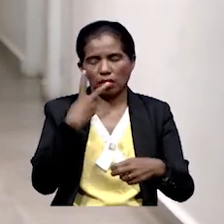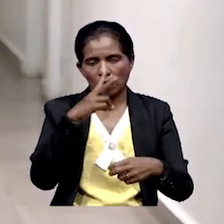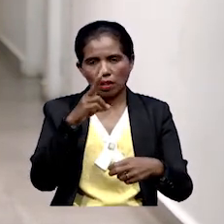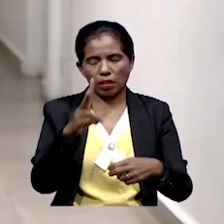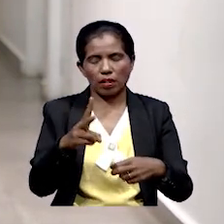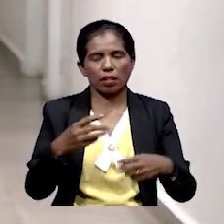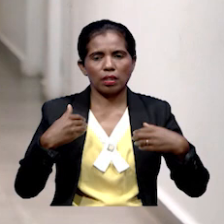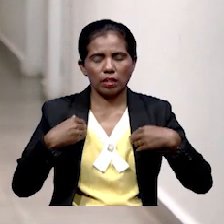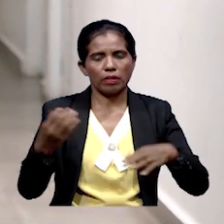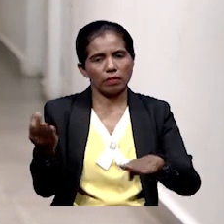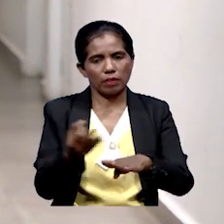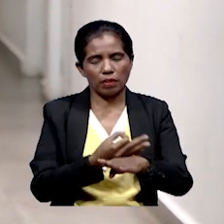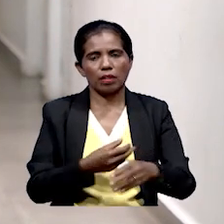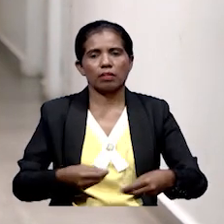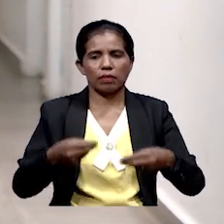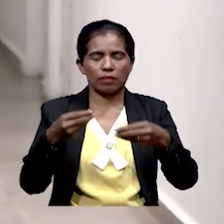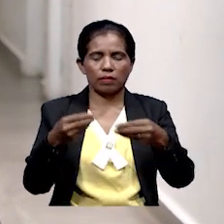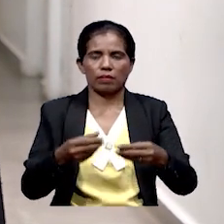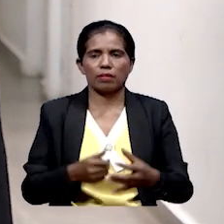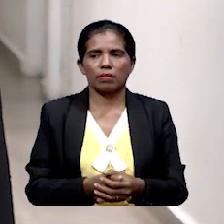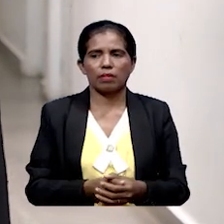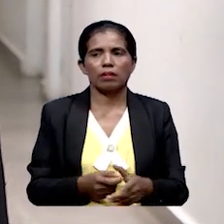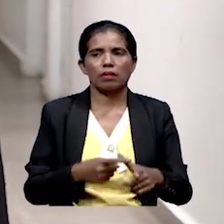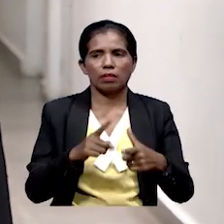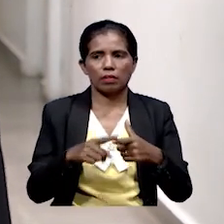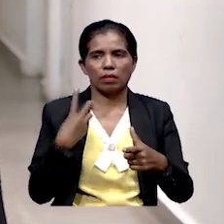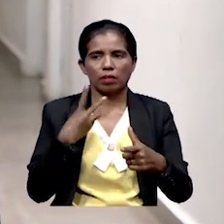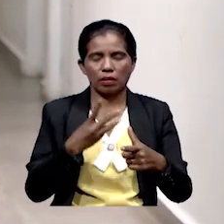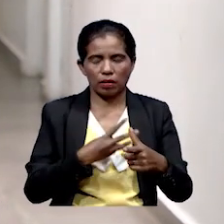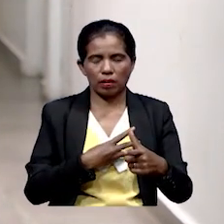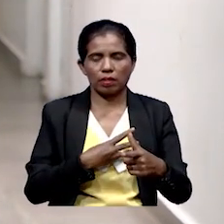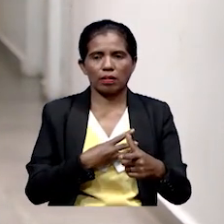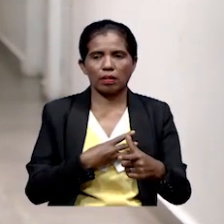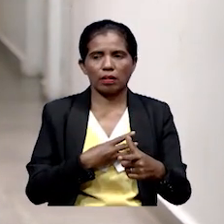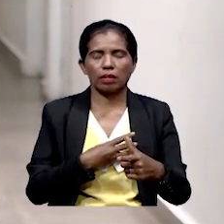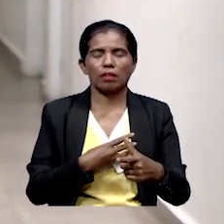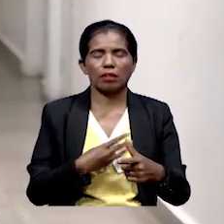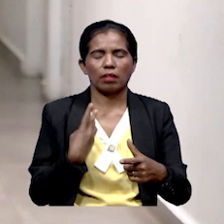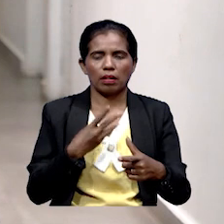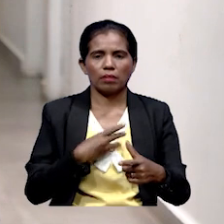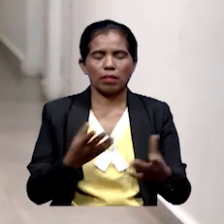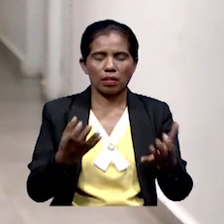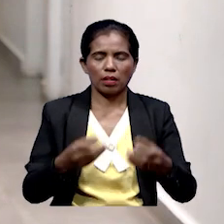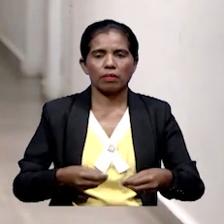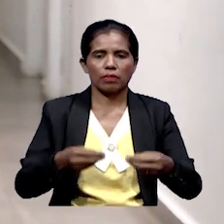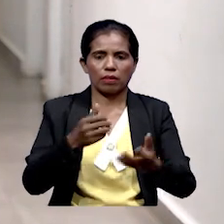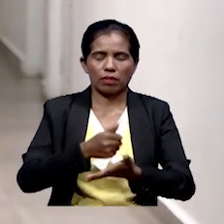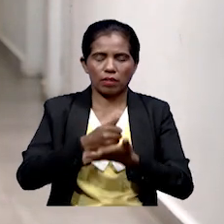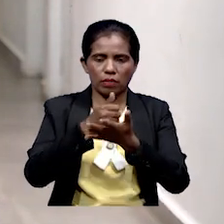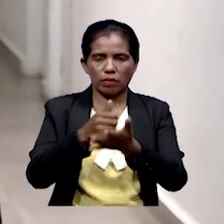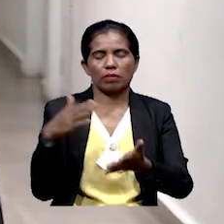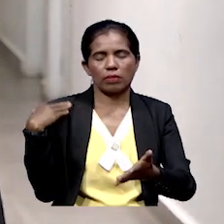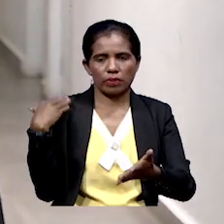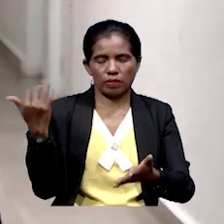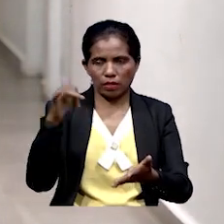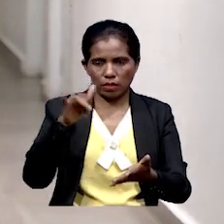documentação que é necessário para instruir os processos, mas vamos naturalmente estudar, porque sabemos que essa é uma das grandes expectativas dos jovens e